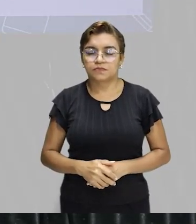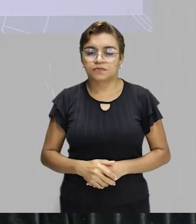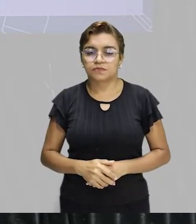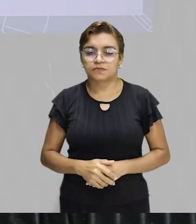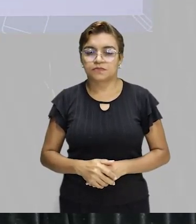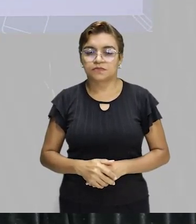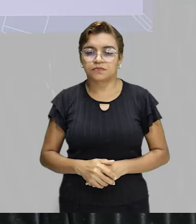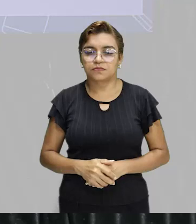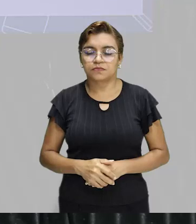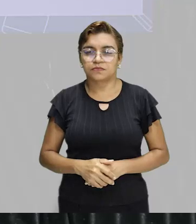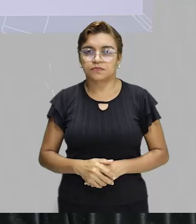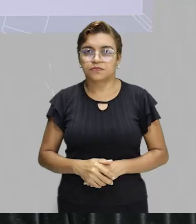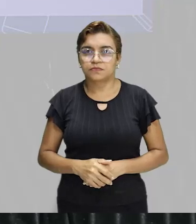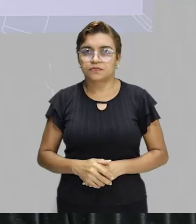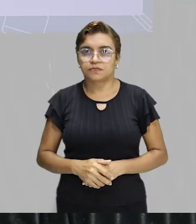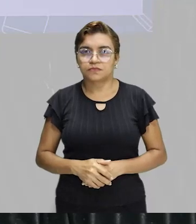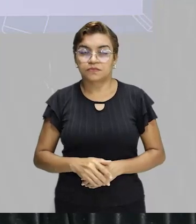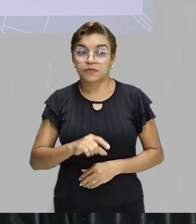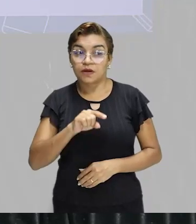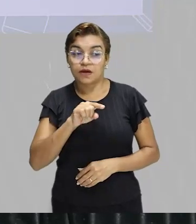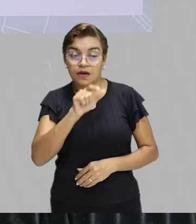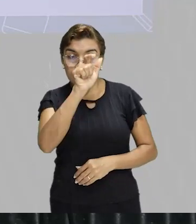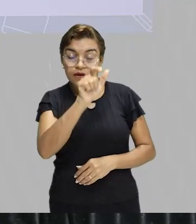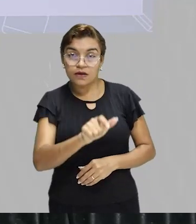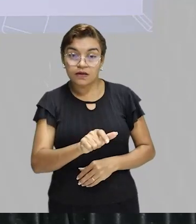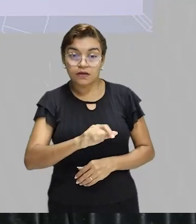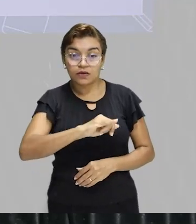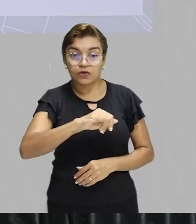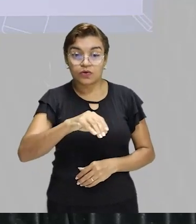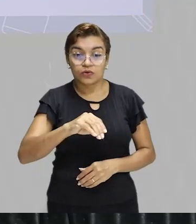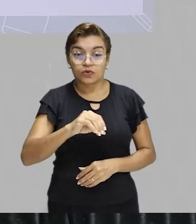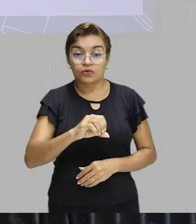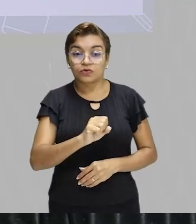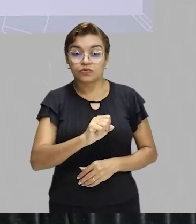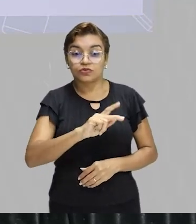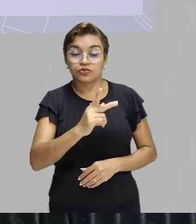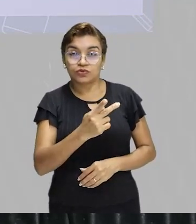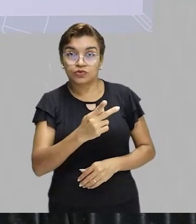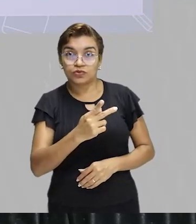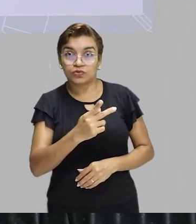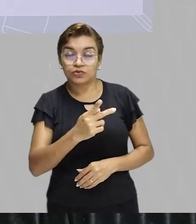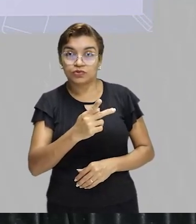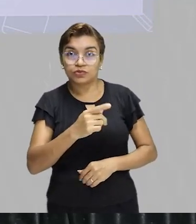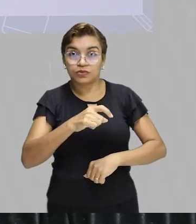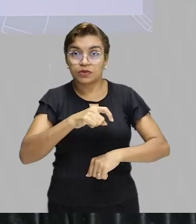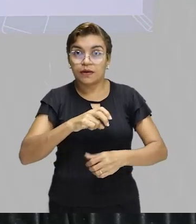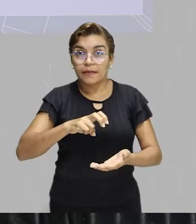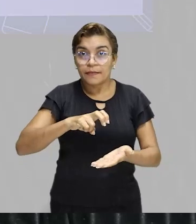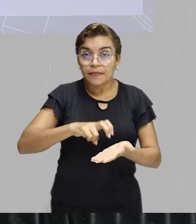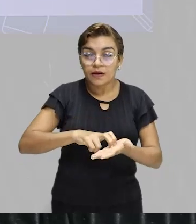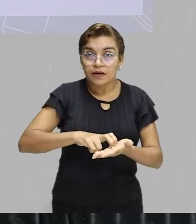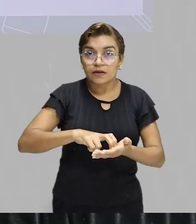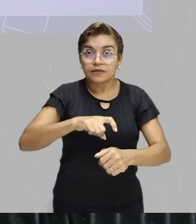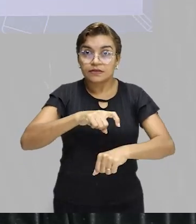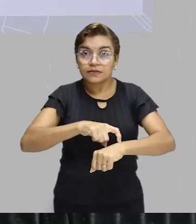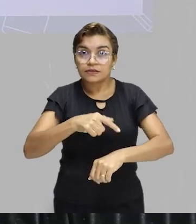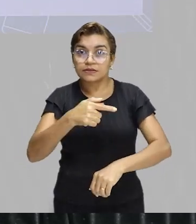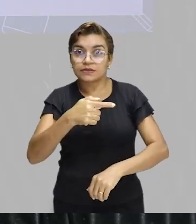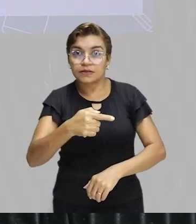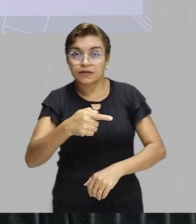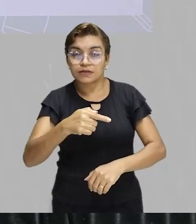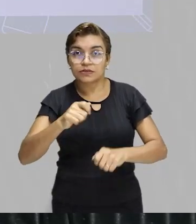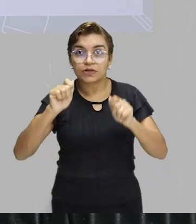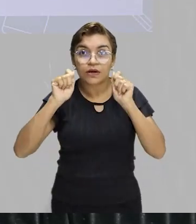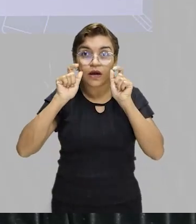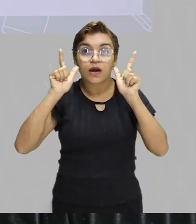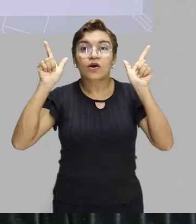day. Esse sujeito, que é o Josh, ele acorda às 7 horas da manhã todos os dias. É